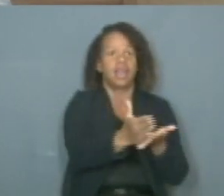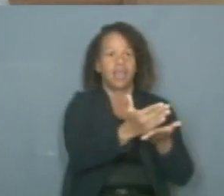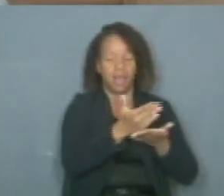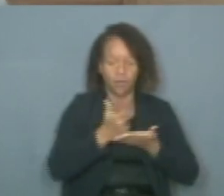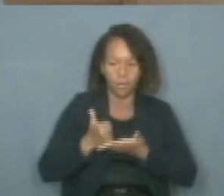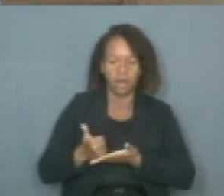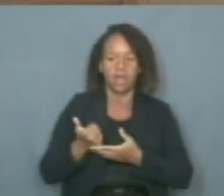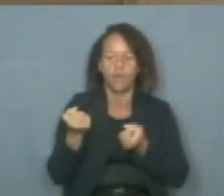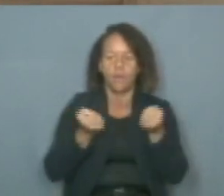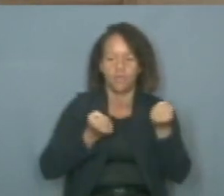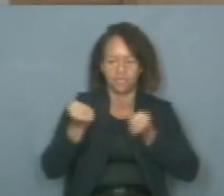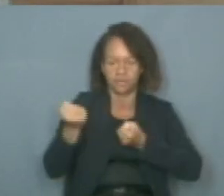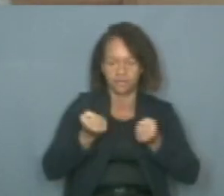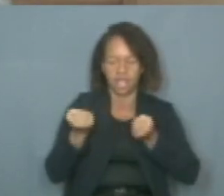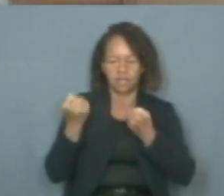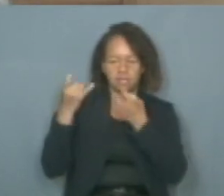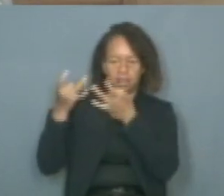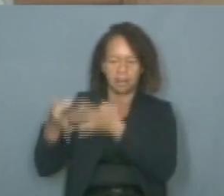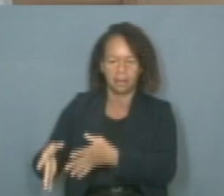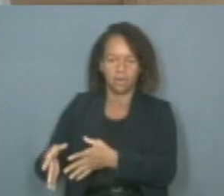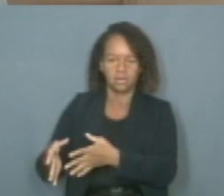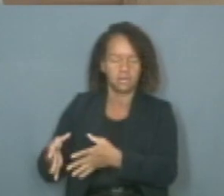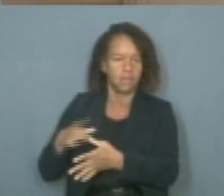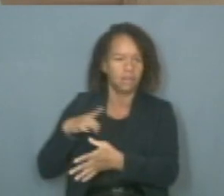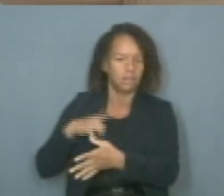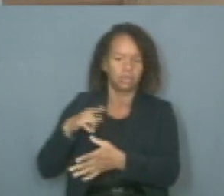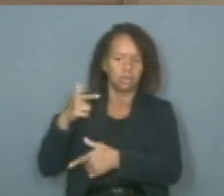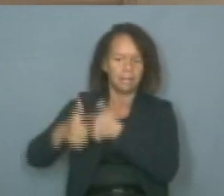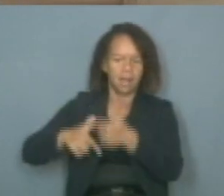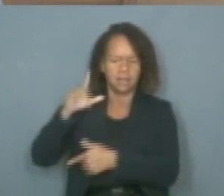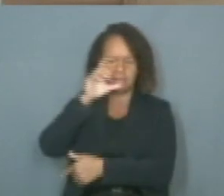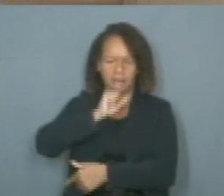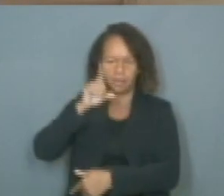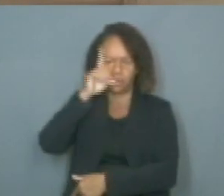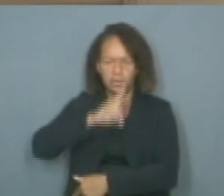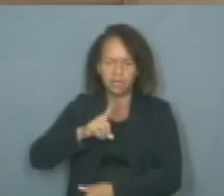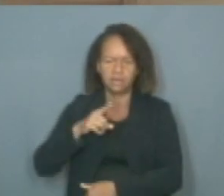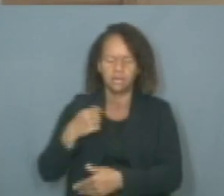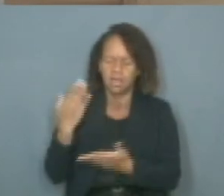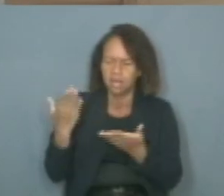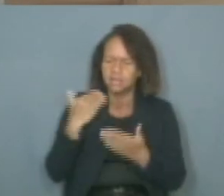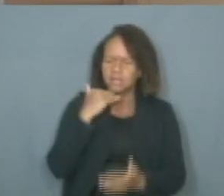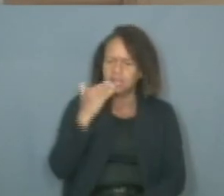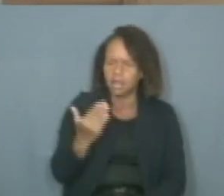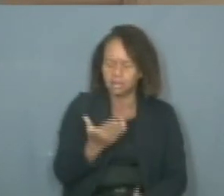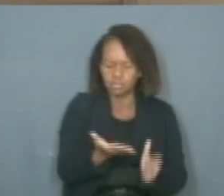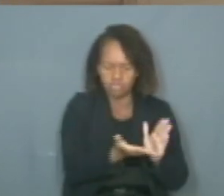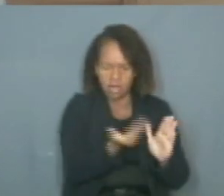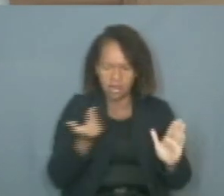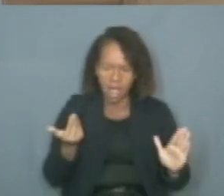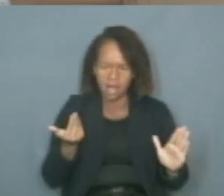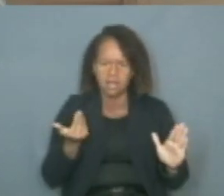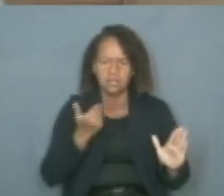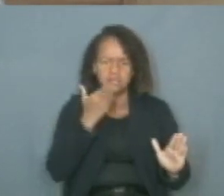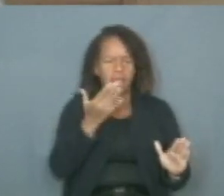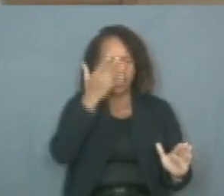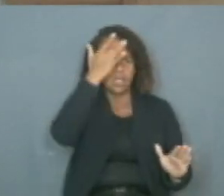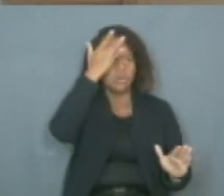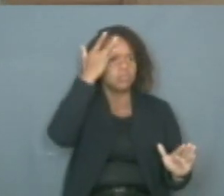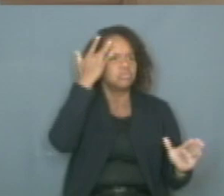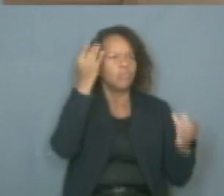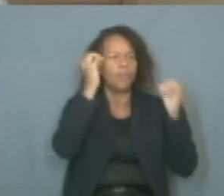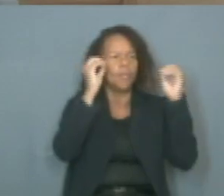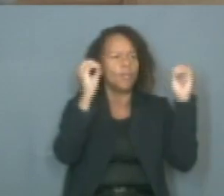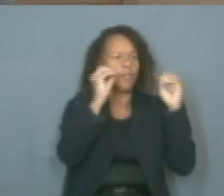para o depósito e não funcionar finais de semana. É recolher sem o proprietário estar ciente de que o veículo está